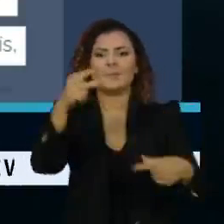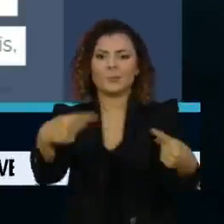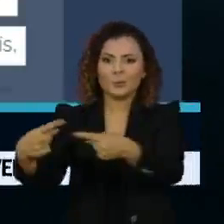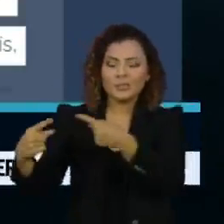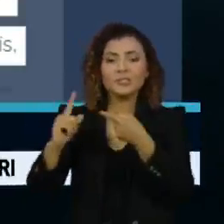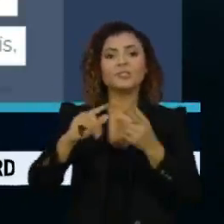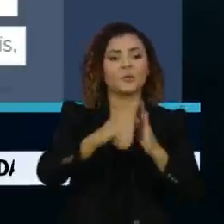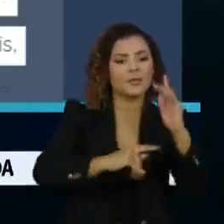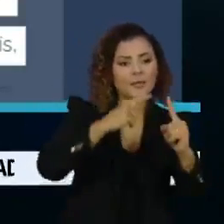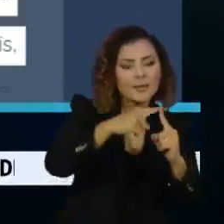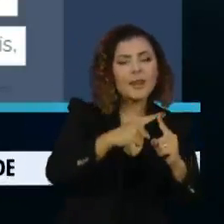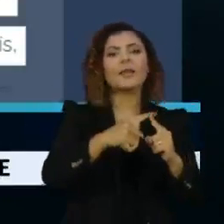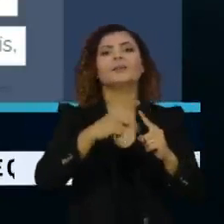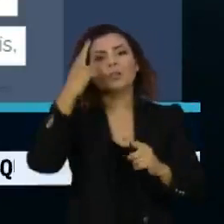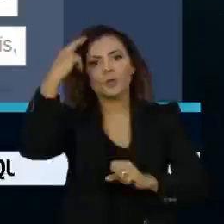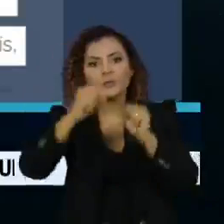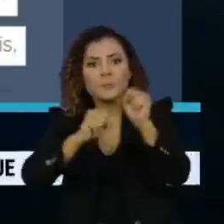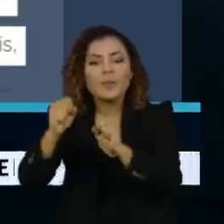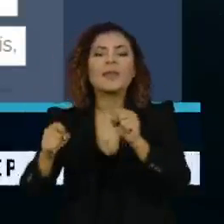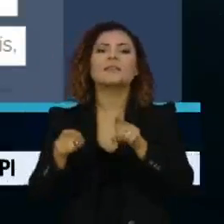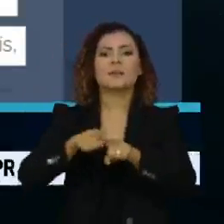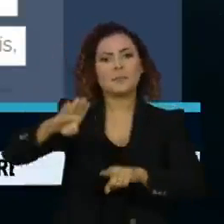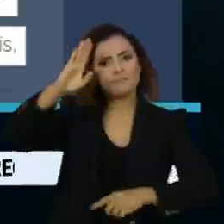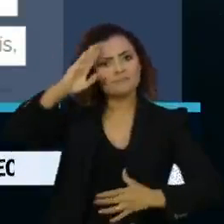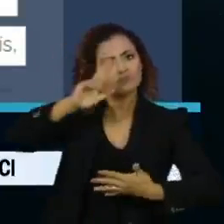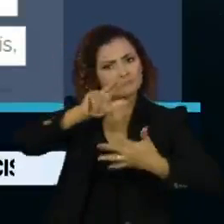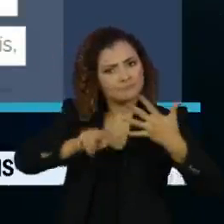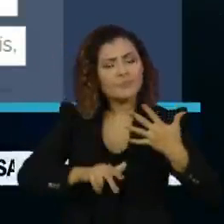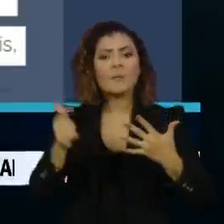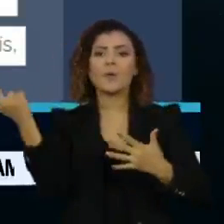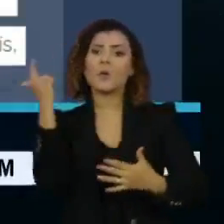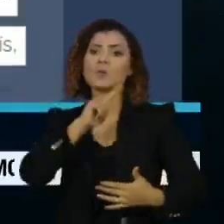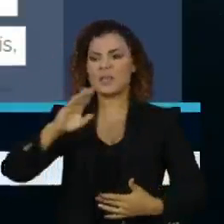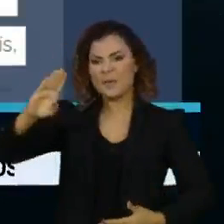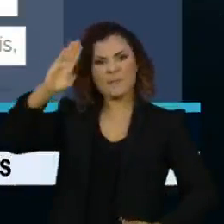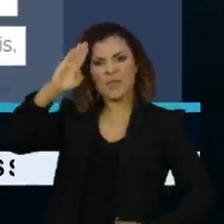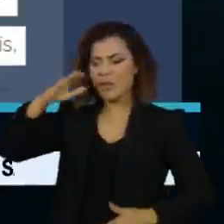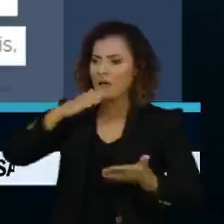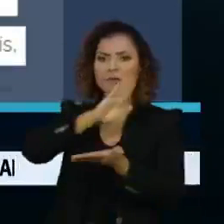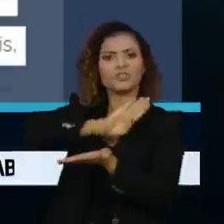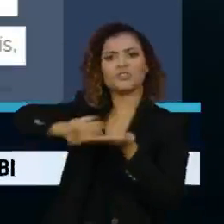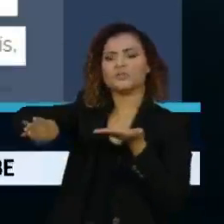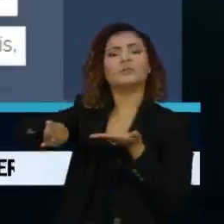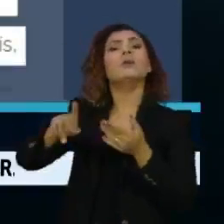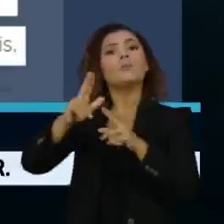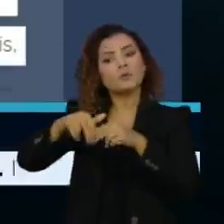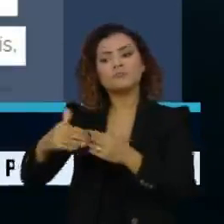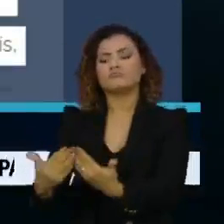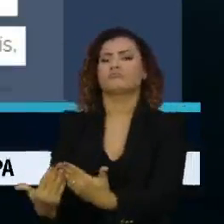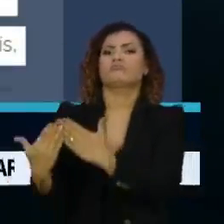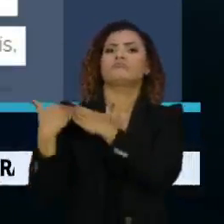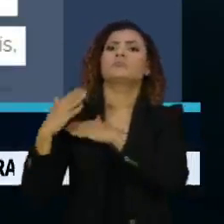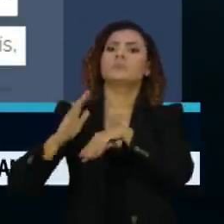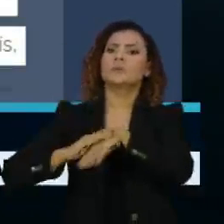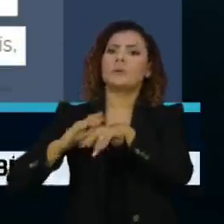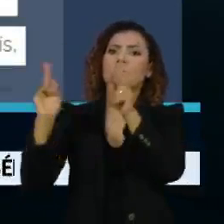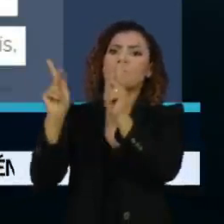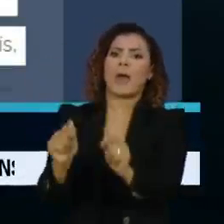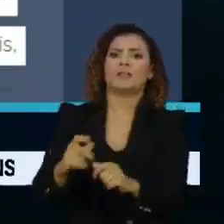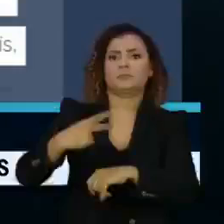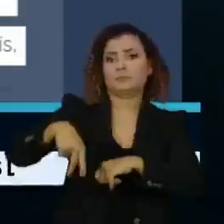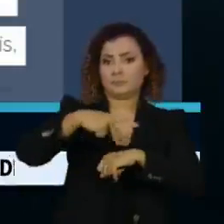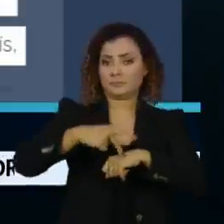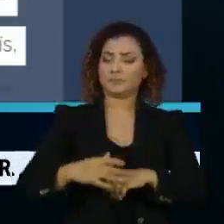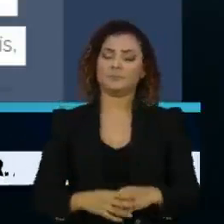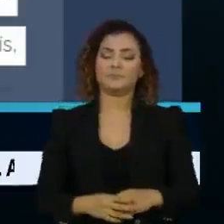políticas, igrejas, empresários e forças armadas para que os militares assumissem a responsabilidade de pacificar o